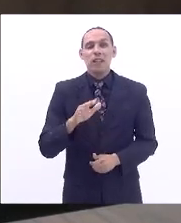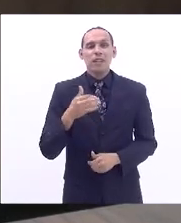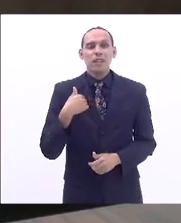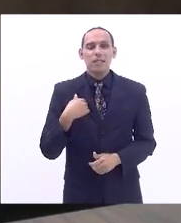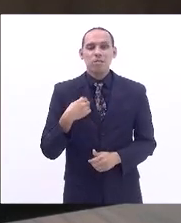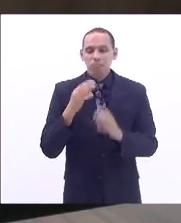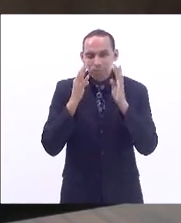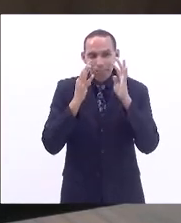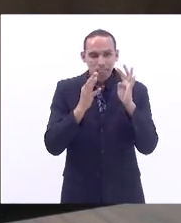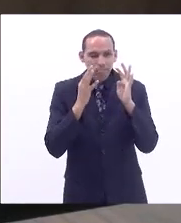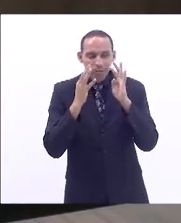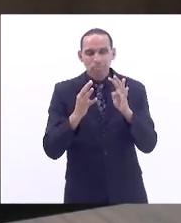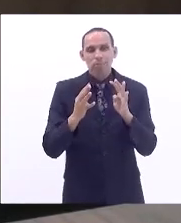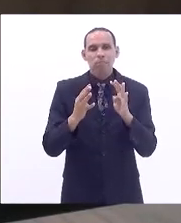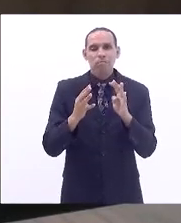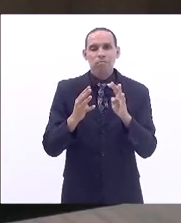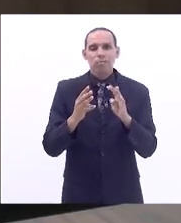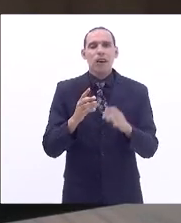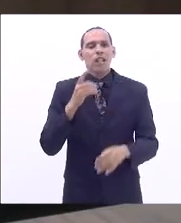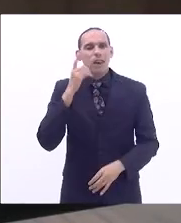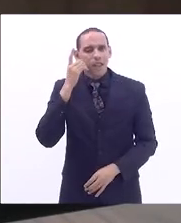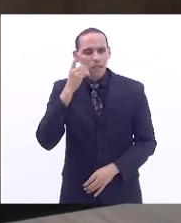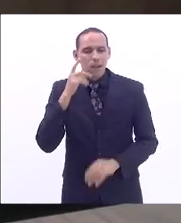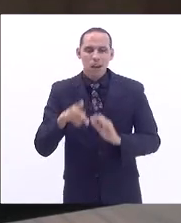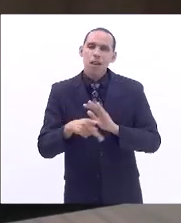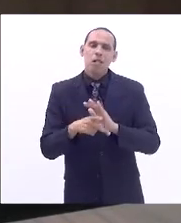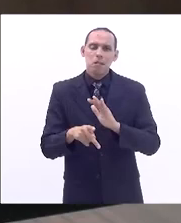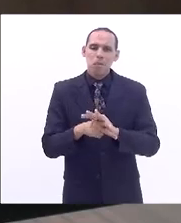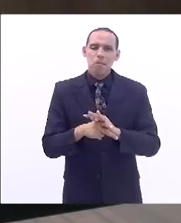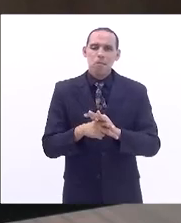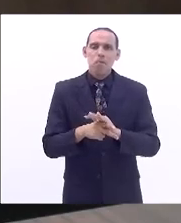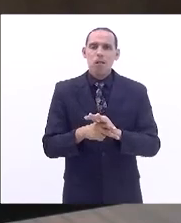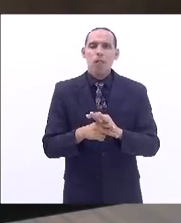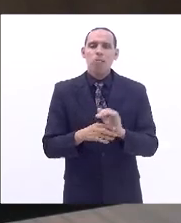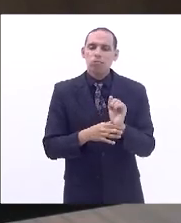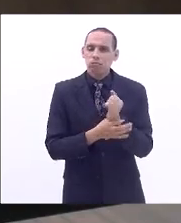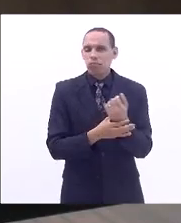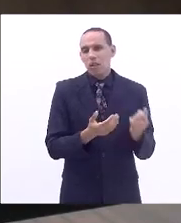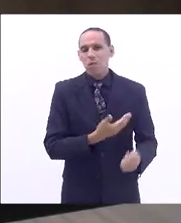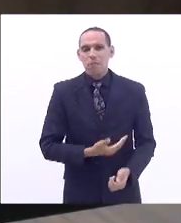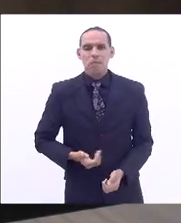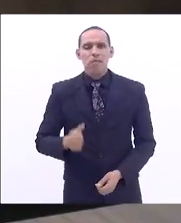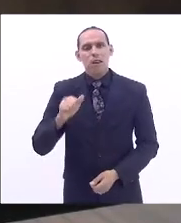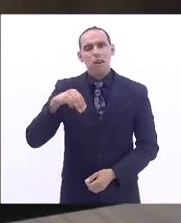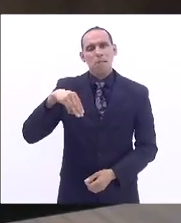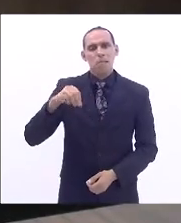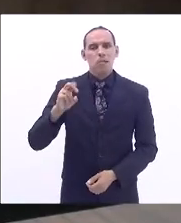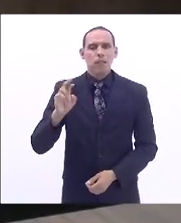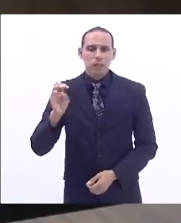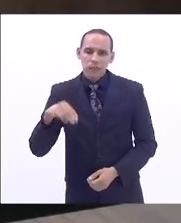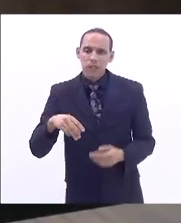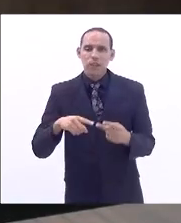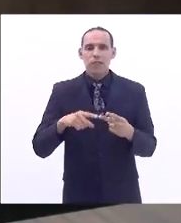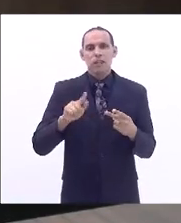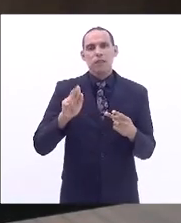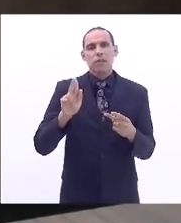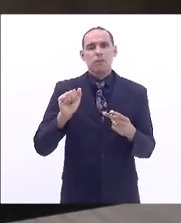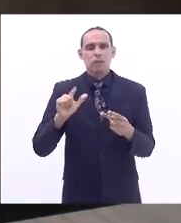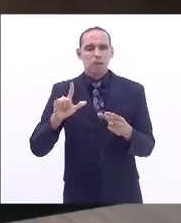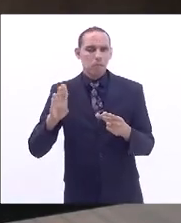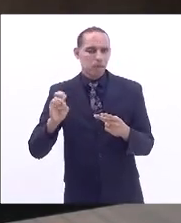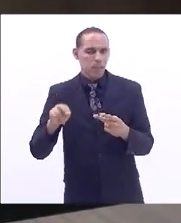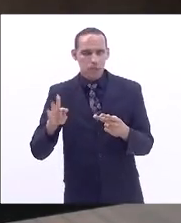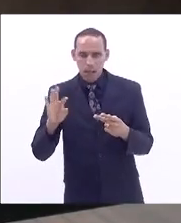muito os deputados que militam na questão da Segurança Pública tá Rodrigo Amorim Deputado Márcio Gualberto fizeram